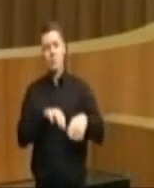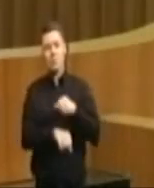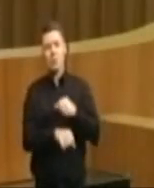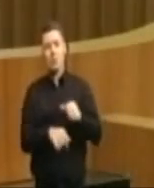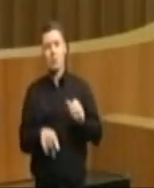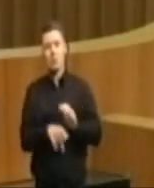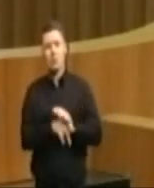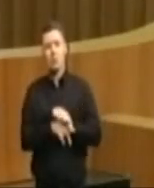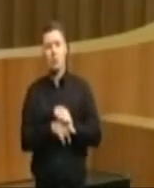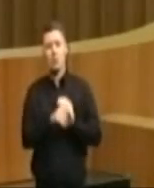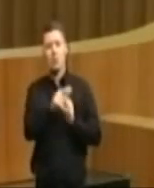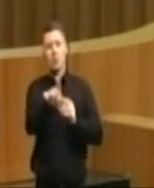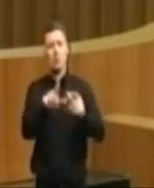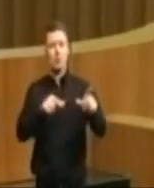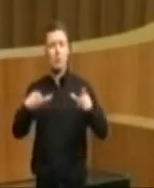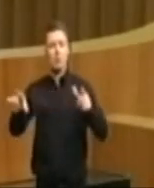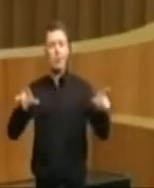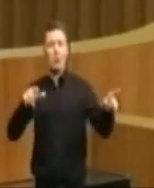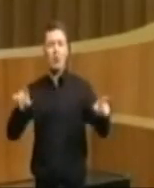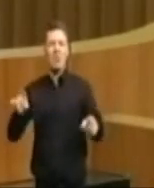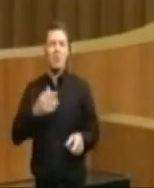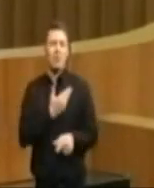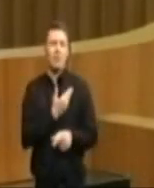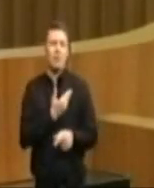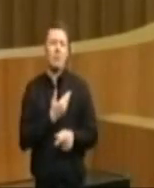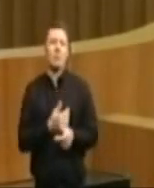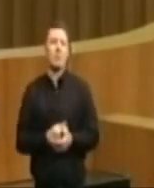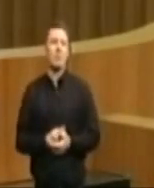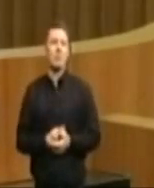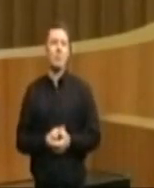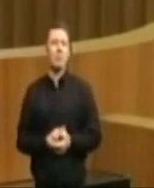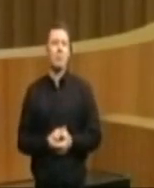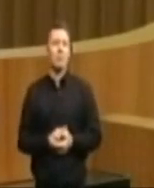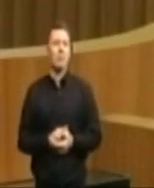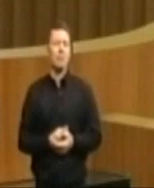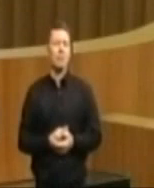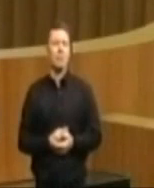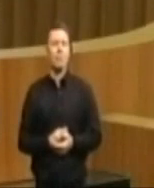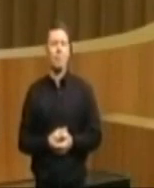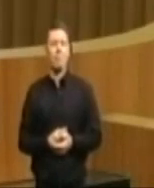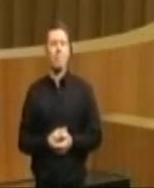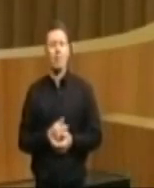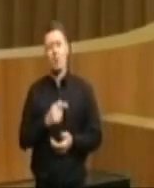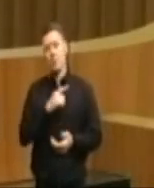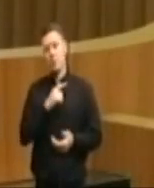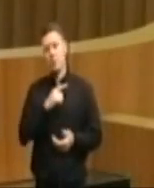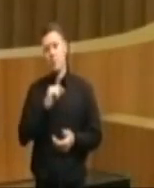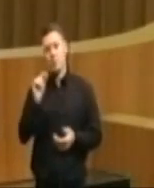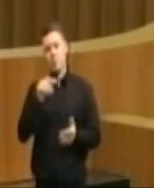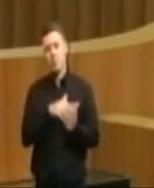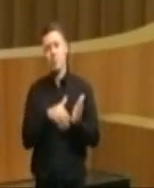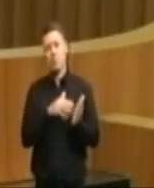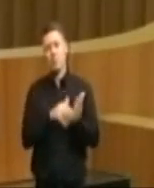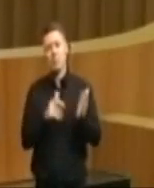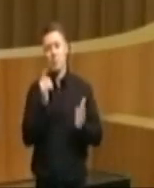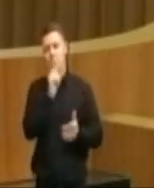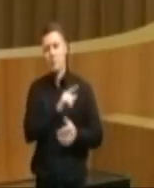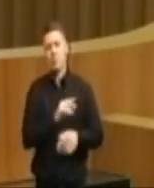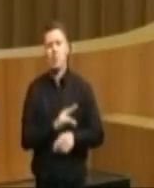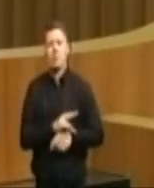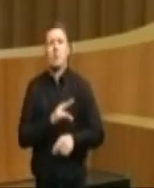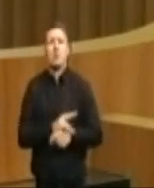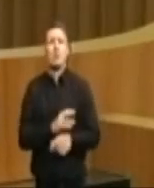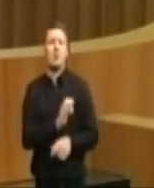próprios colegas, não. Não tem que ser responsável pela formação dos próprios colegas. Quem tem que garantir isso é a secretaria, através dos